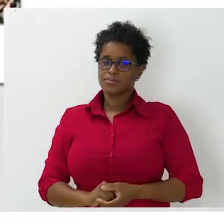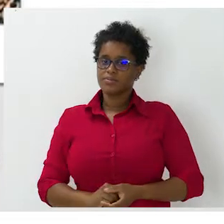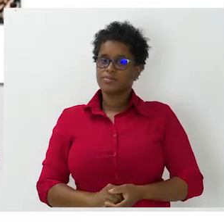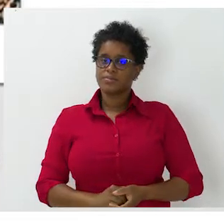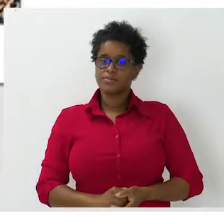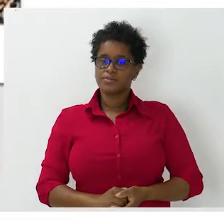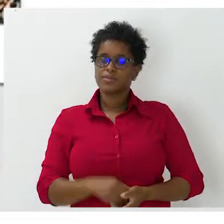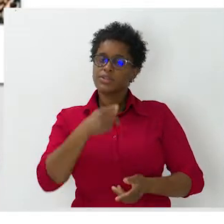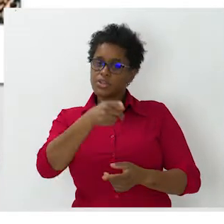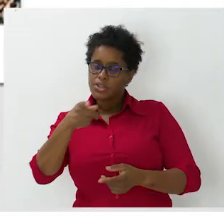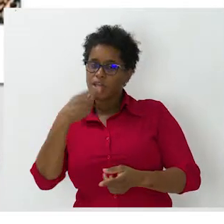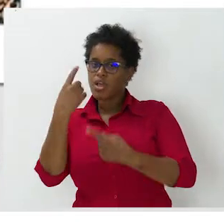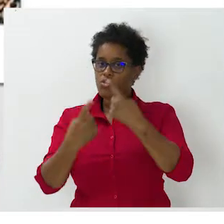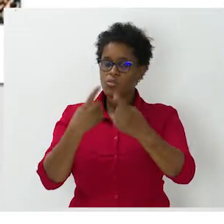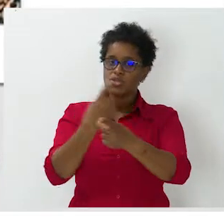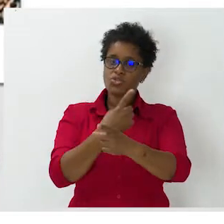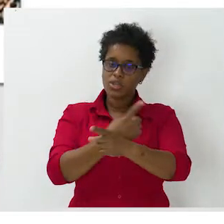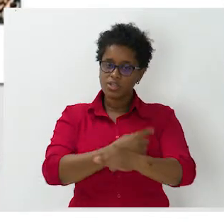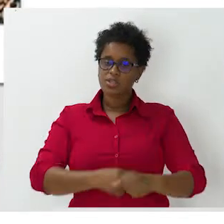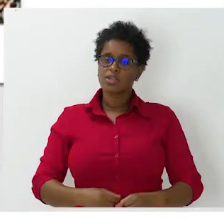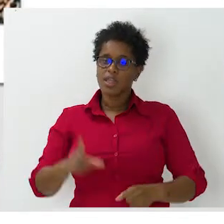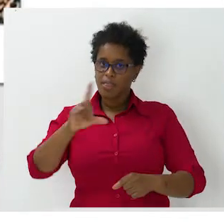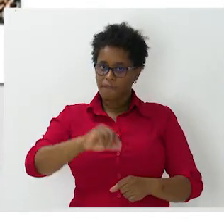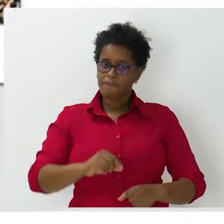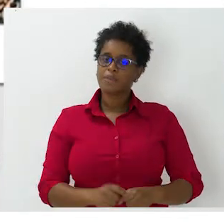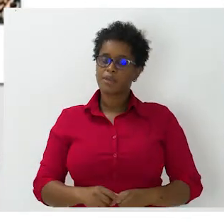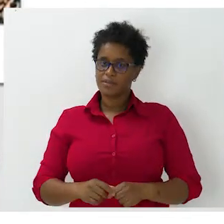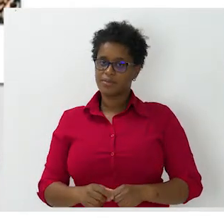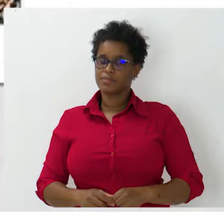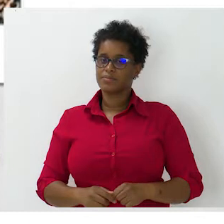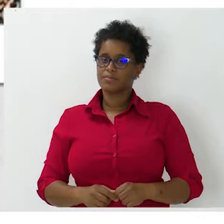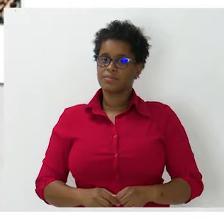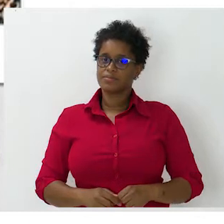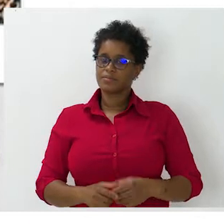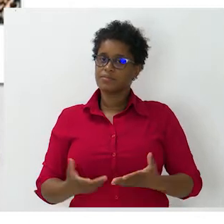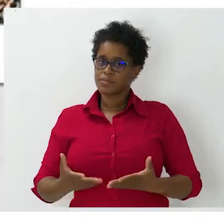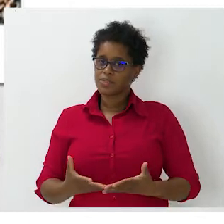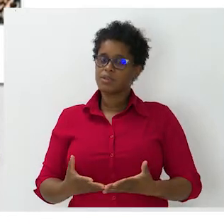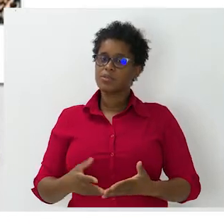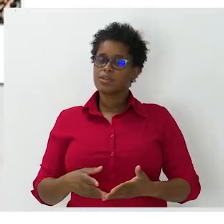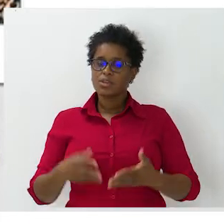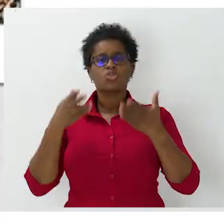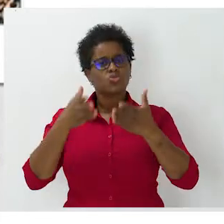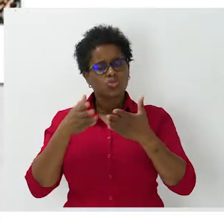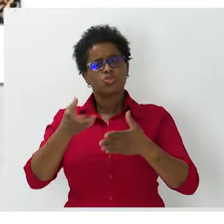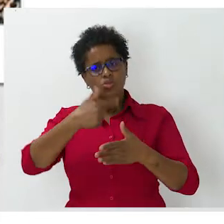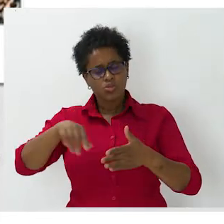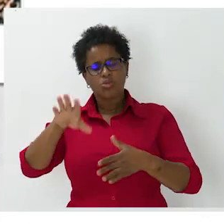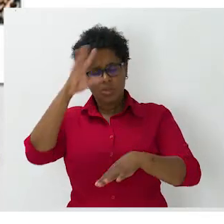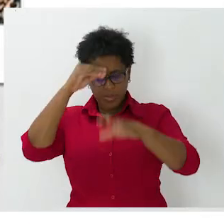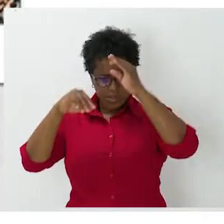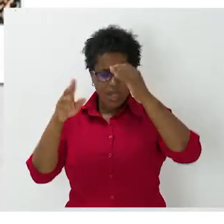nos indica algumas coisas também que nos enriquecem, sobretudo o nosso conhecimento. Portanto, leia